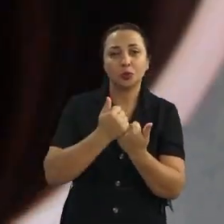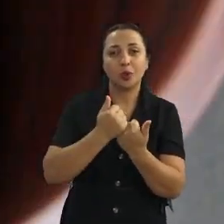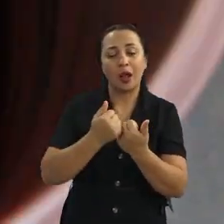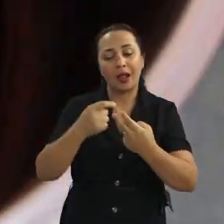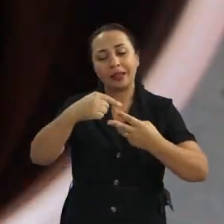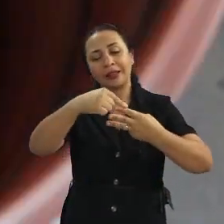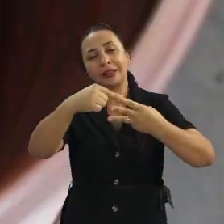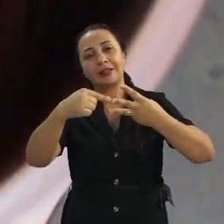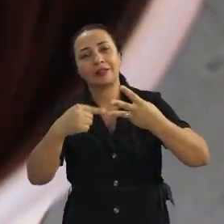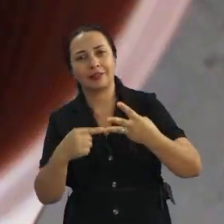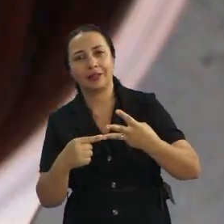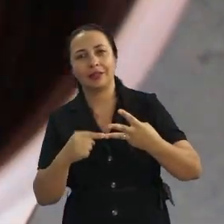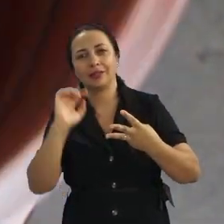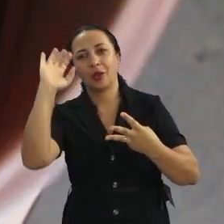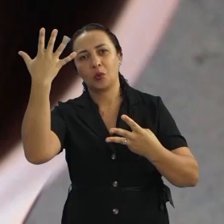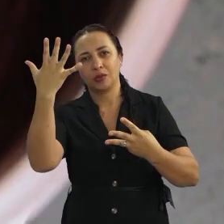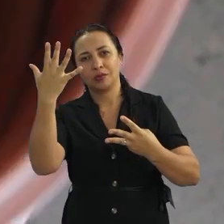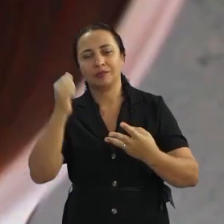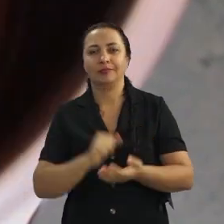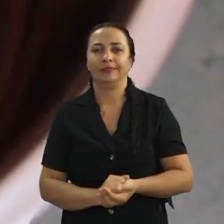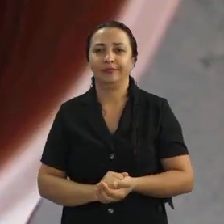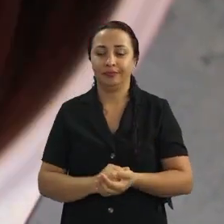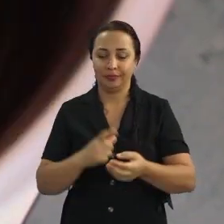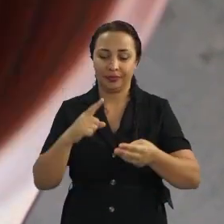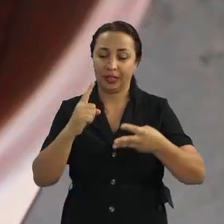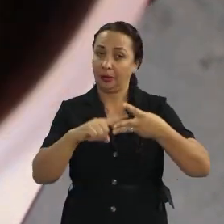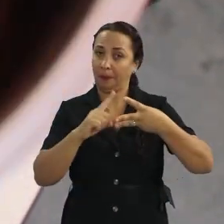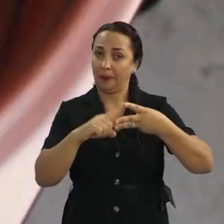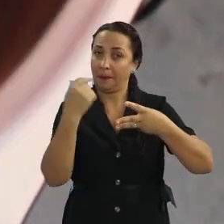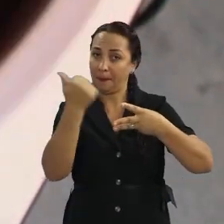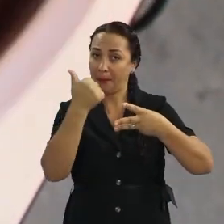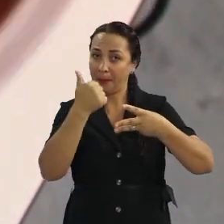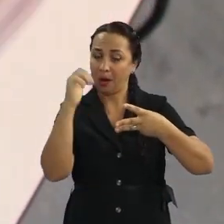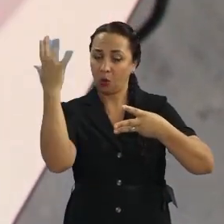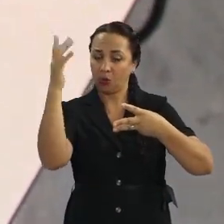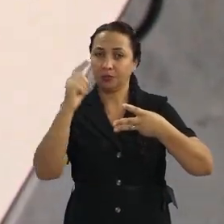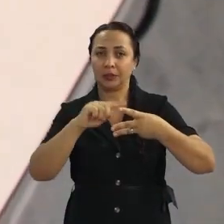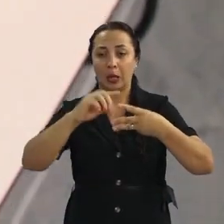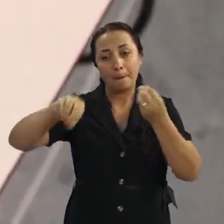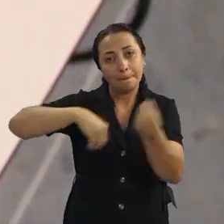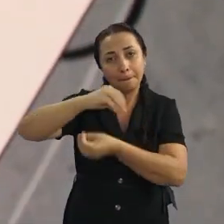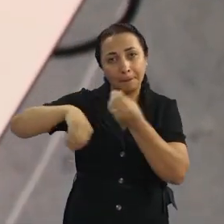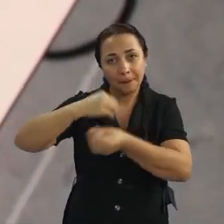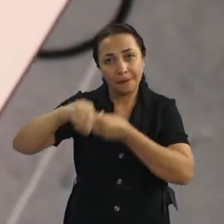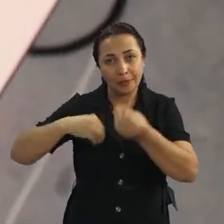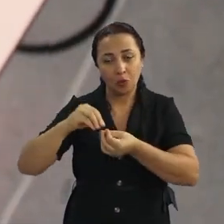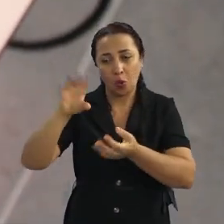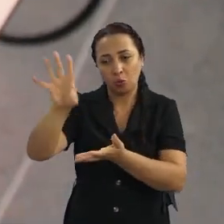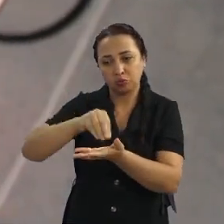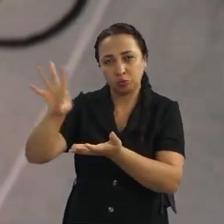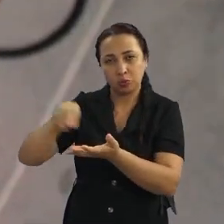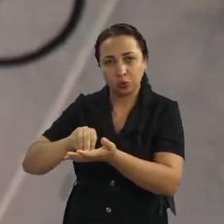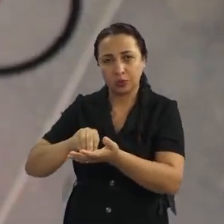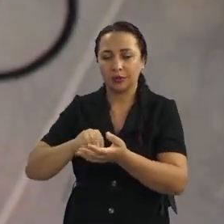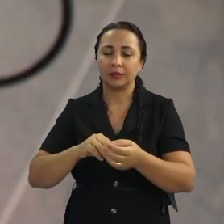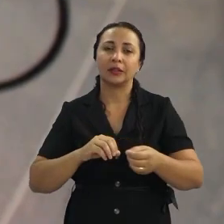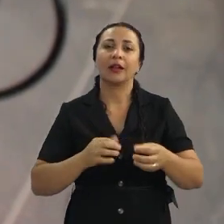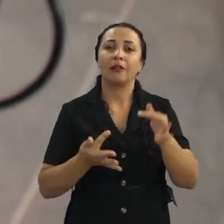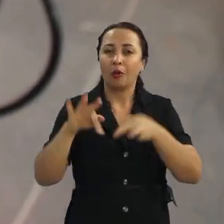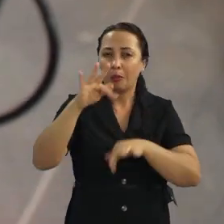gente substituir três etapas né a gente tem a etapa de mistura dos ingredientes